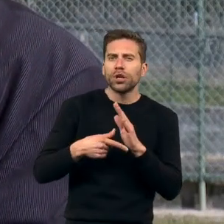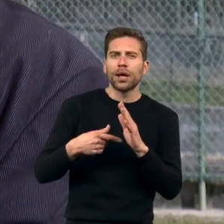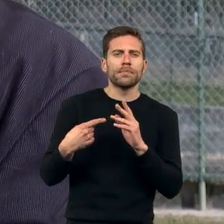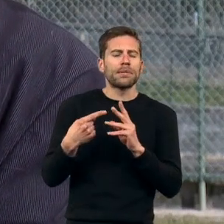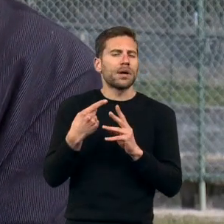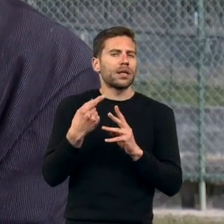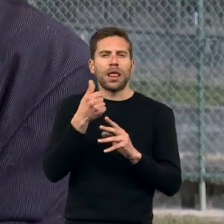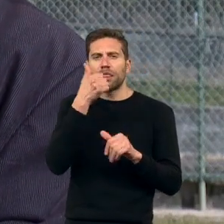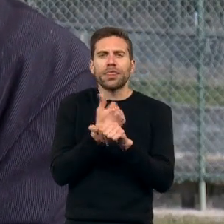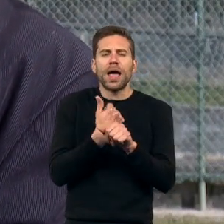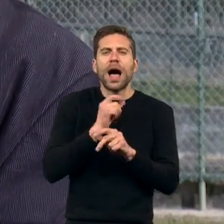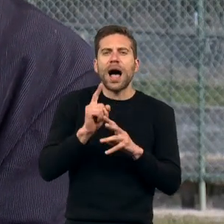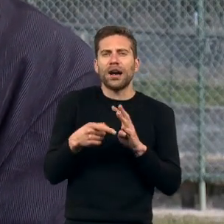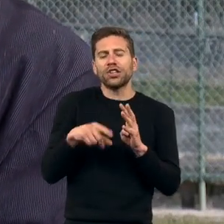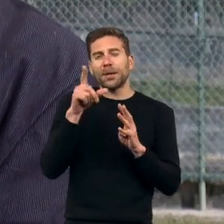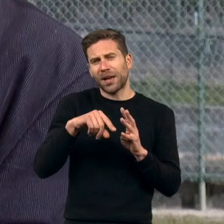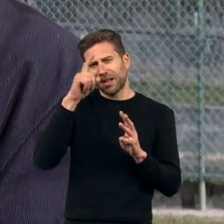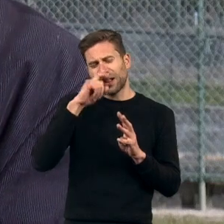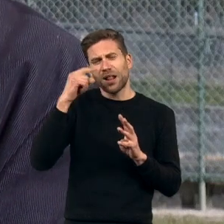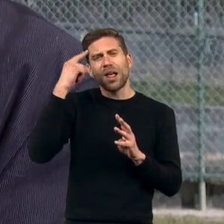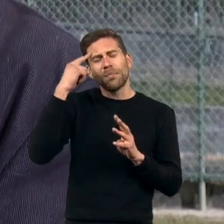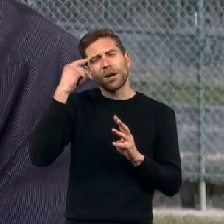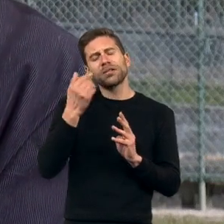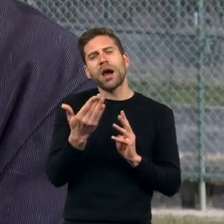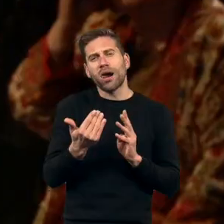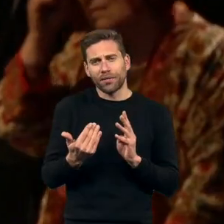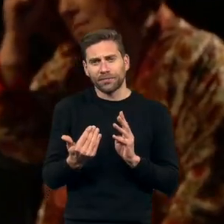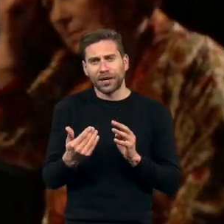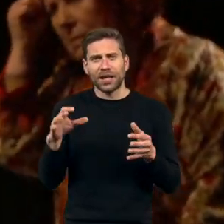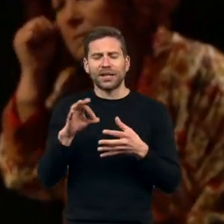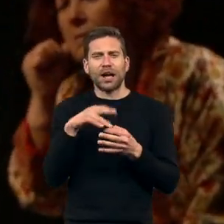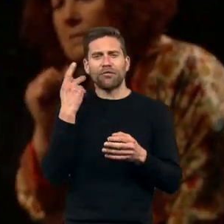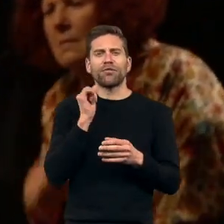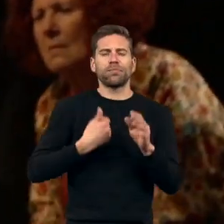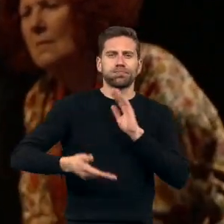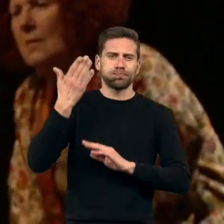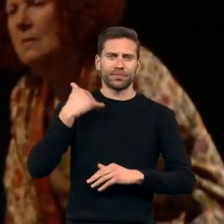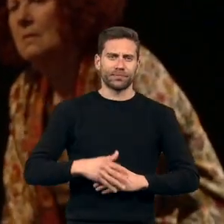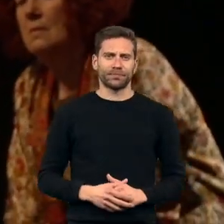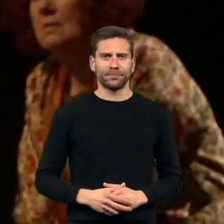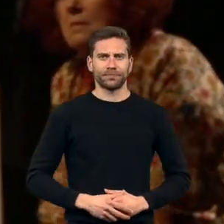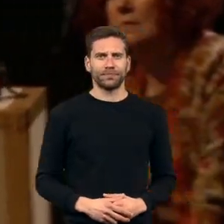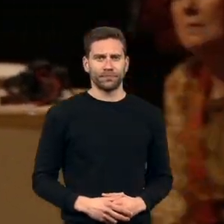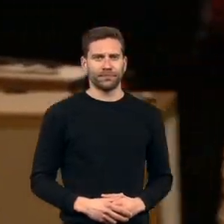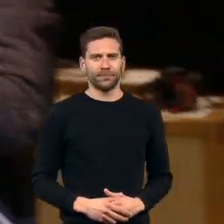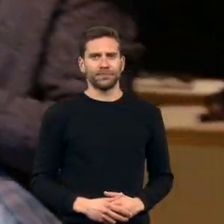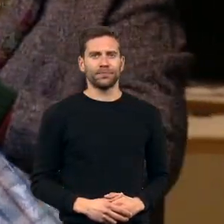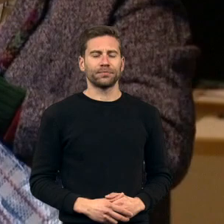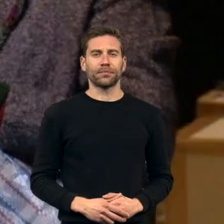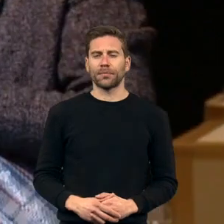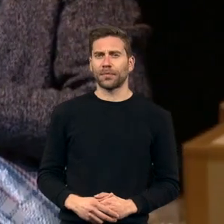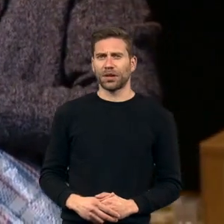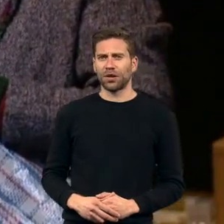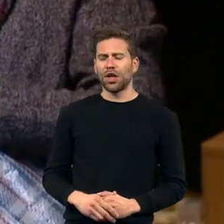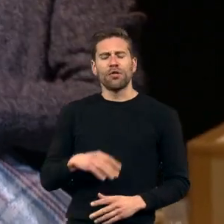e que memórias também nos transmitiam da sua vida passada. Também vou ver se